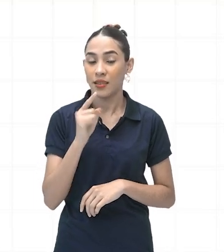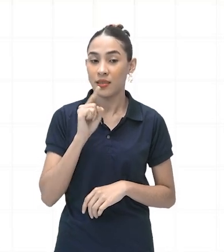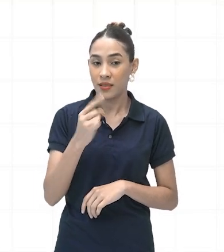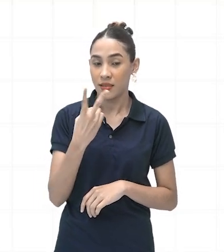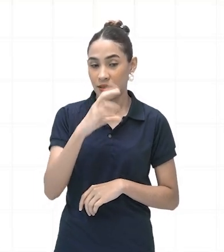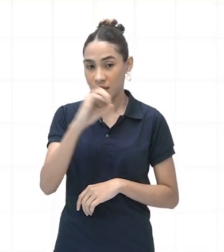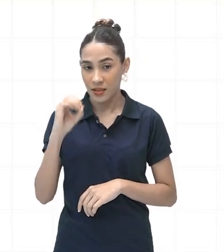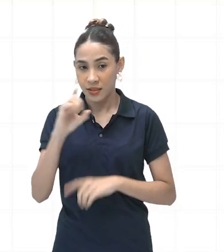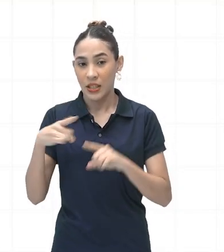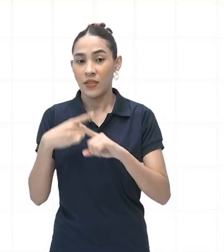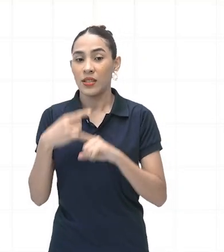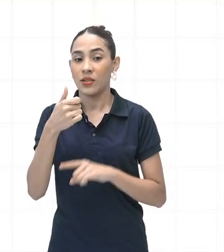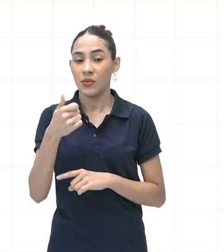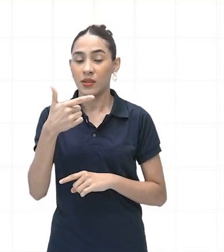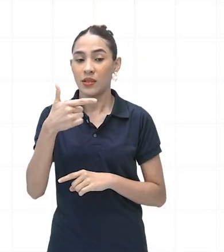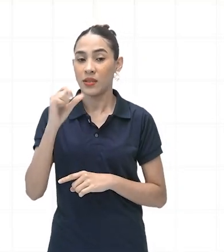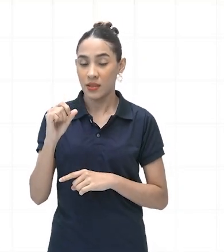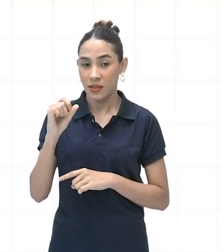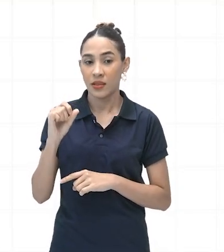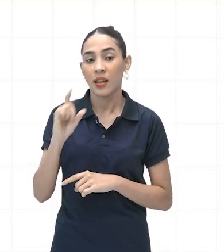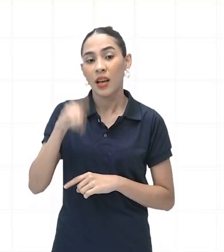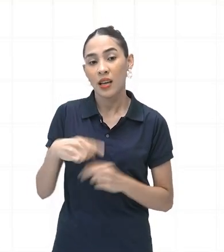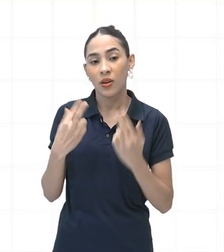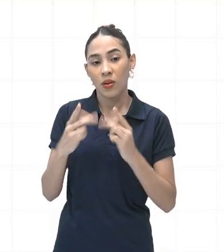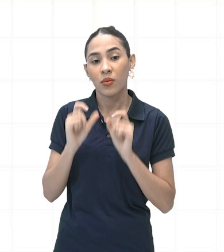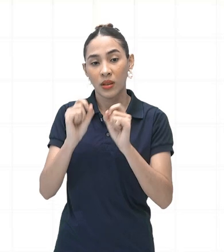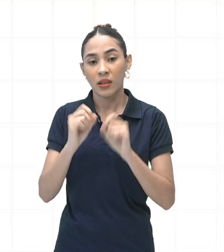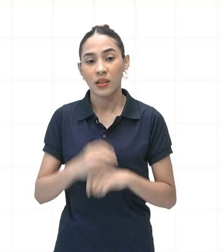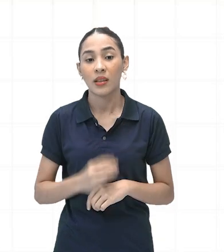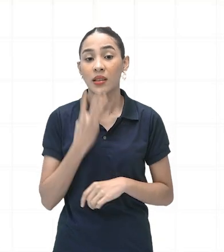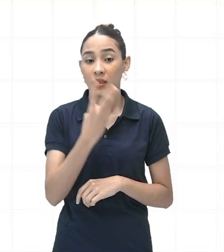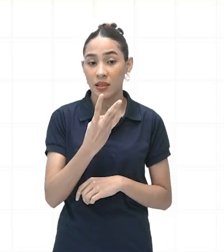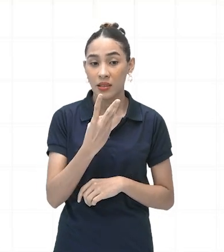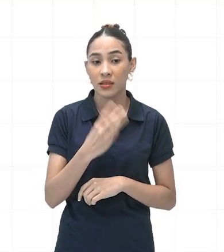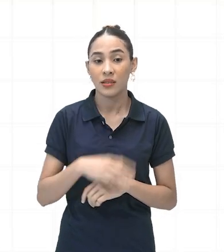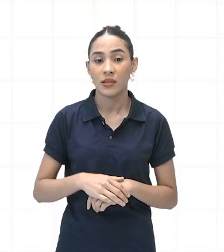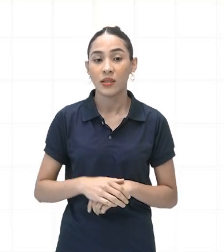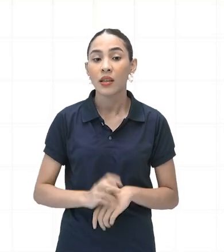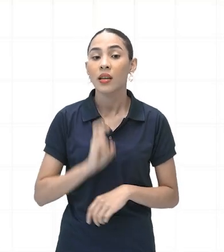2.200 vezes 160 é igual a